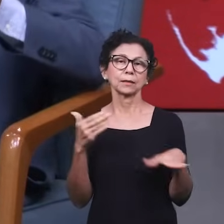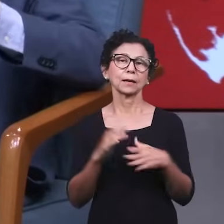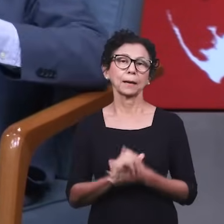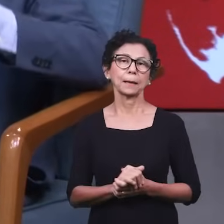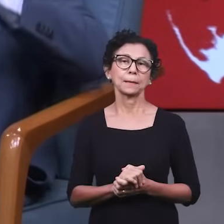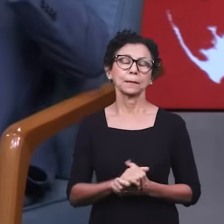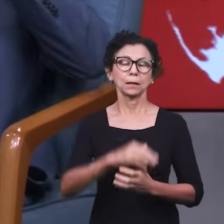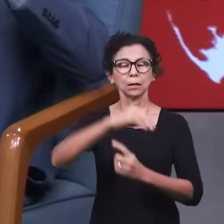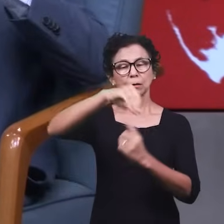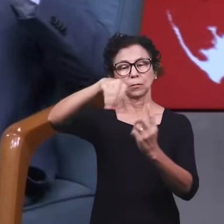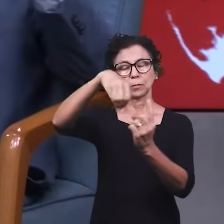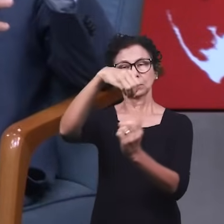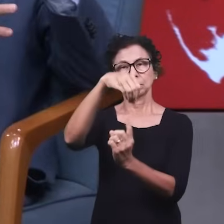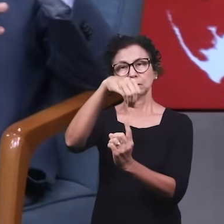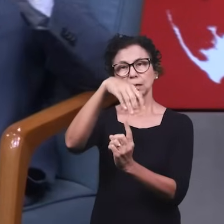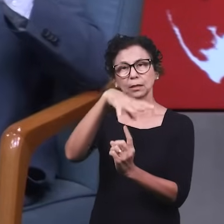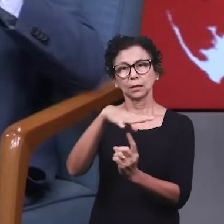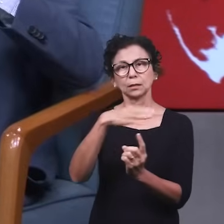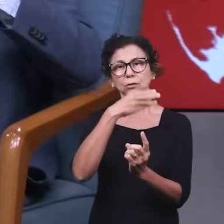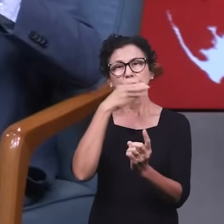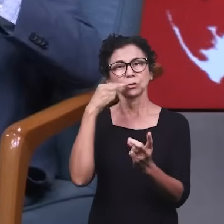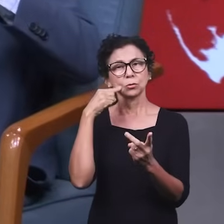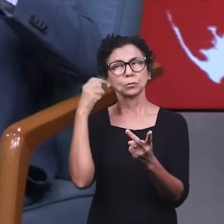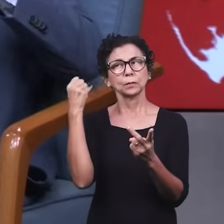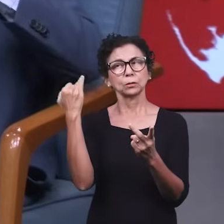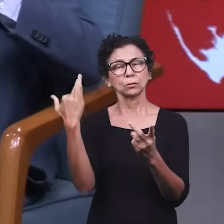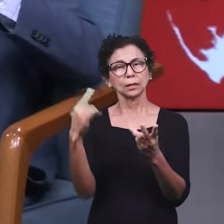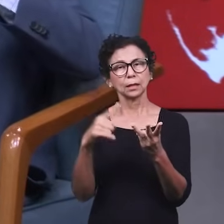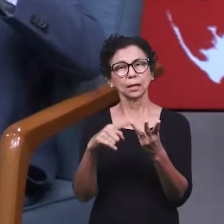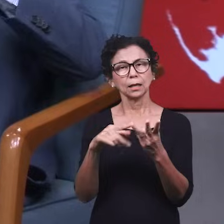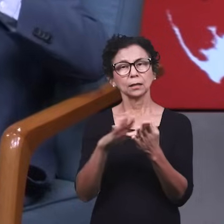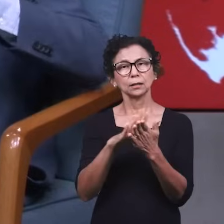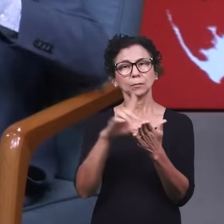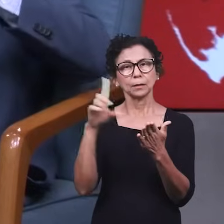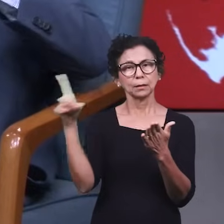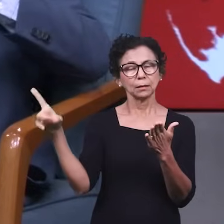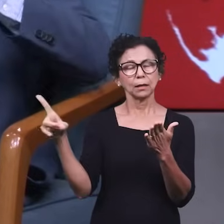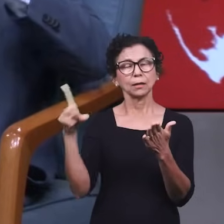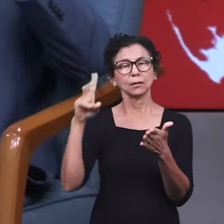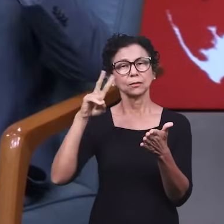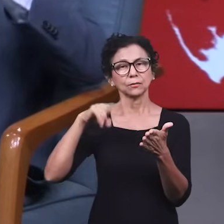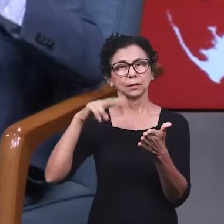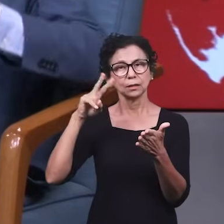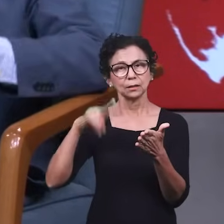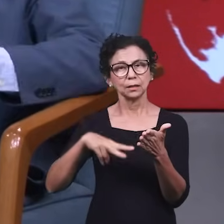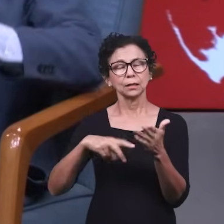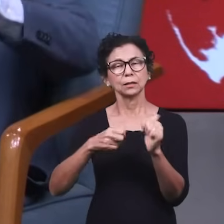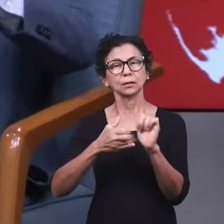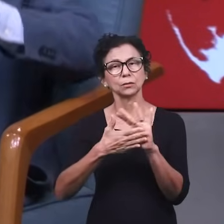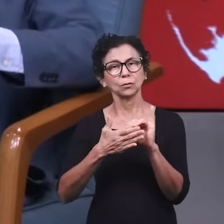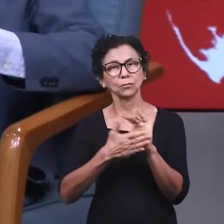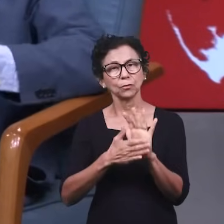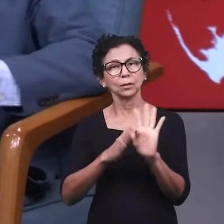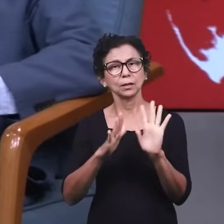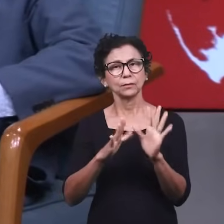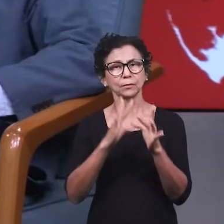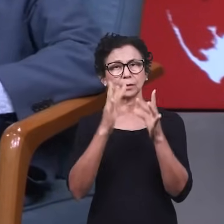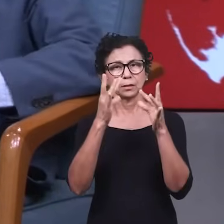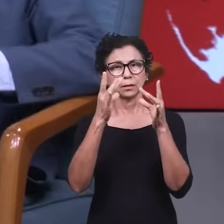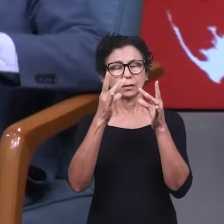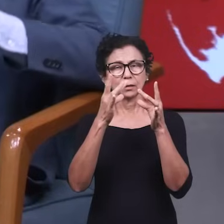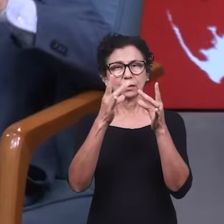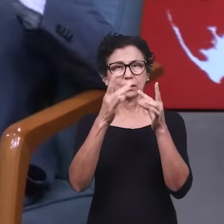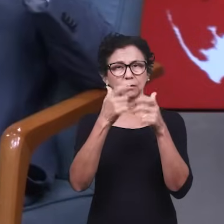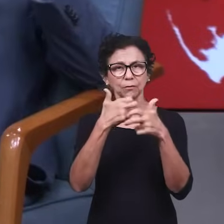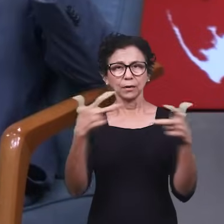os recursos da graça, como eu disse, recursos da graça, jejum, madrugada, leitura da palavra, louvor, enfim, tudo isso nós vamos falar nos próximos